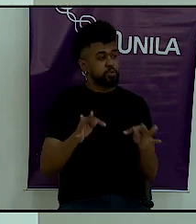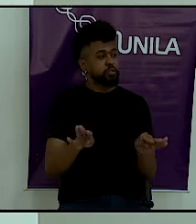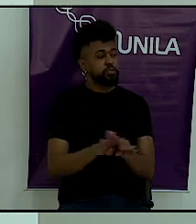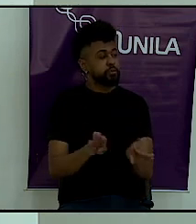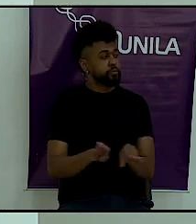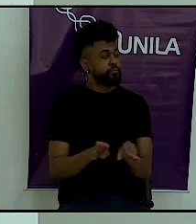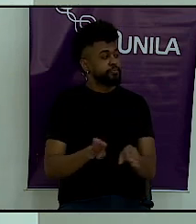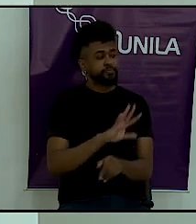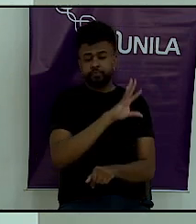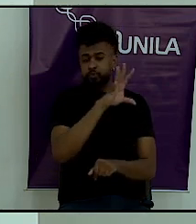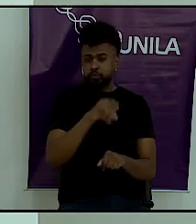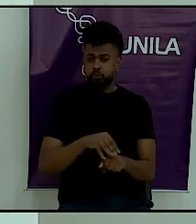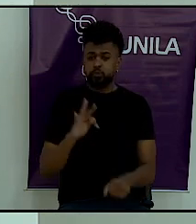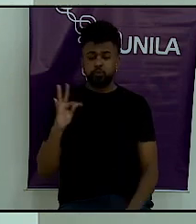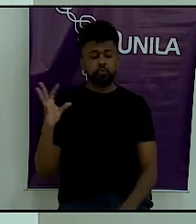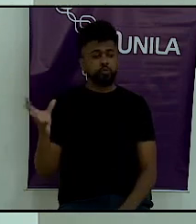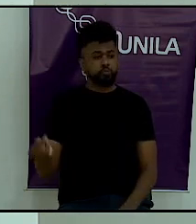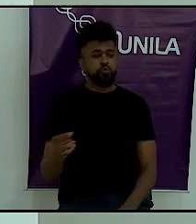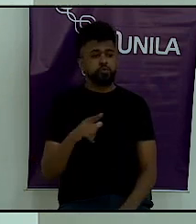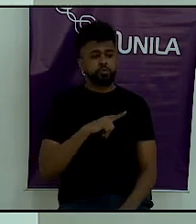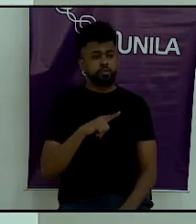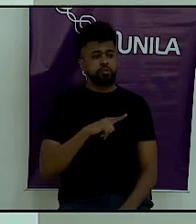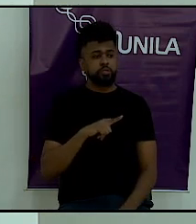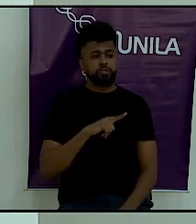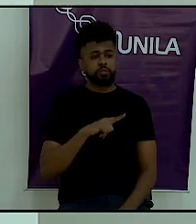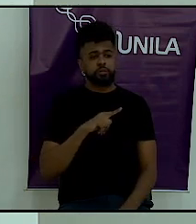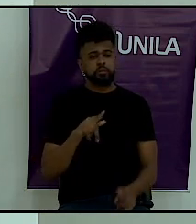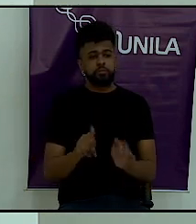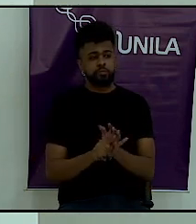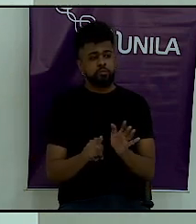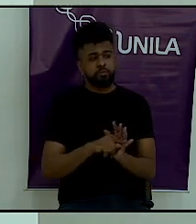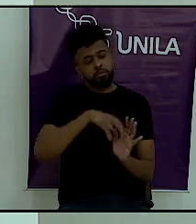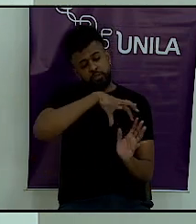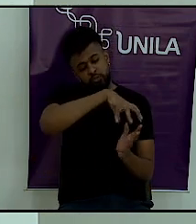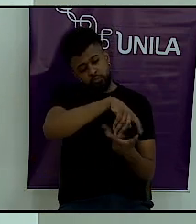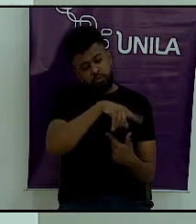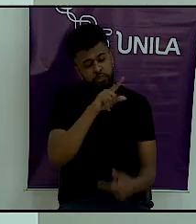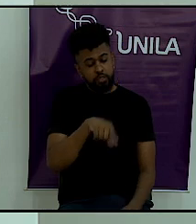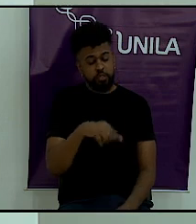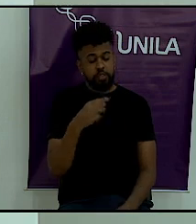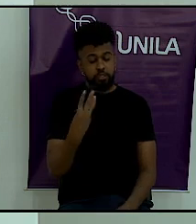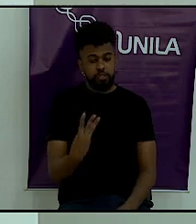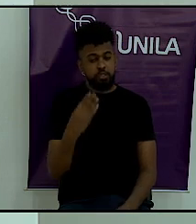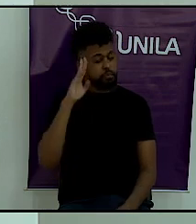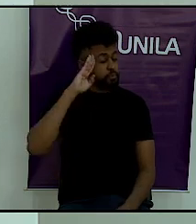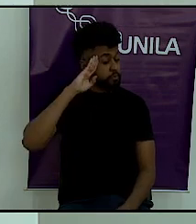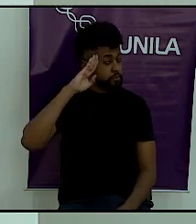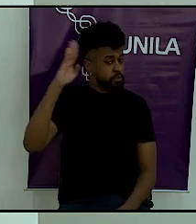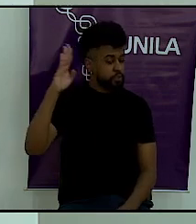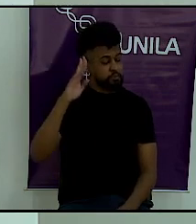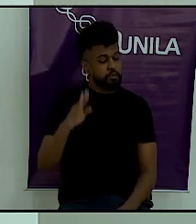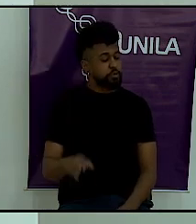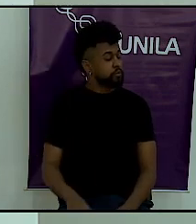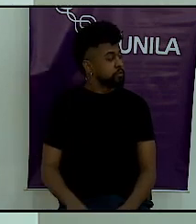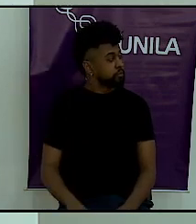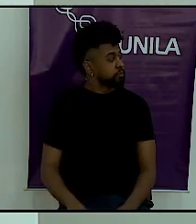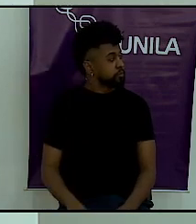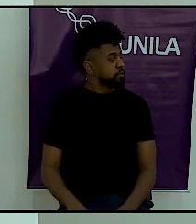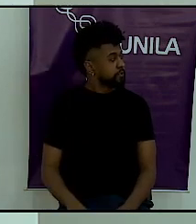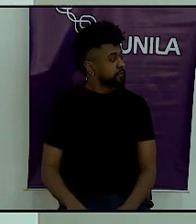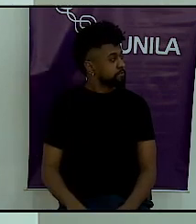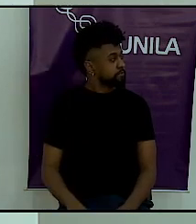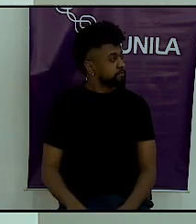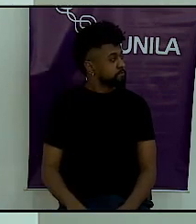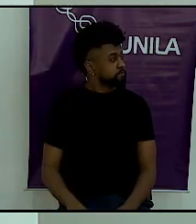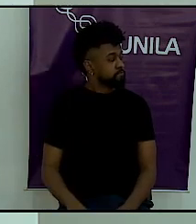de conhecimento e colaboração entre instituições nacionais e internacionais. Essas são as três principais vantagens que eu elenquei